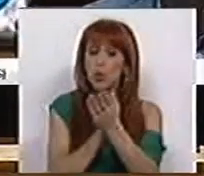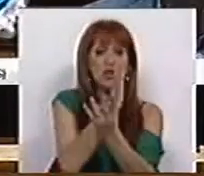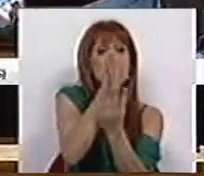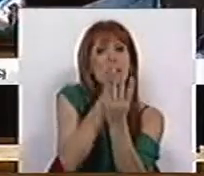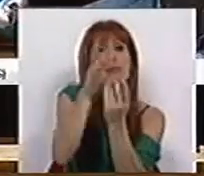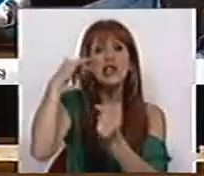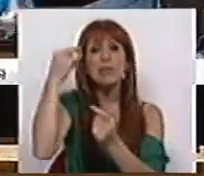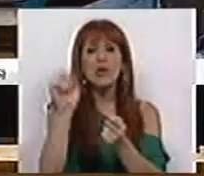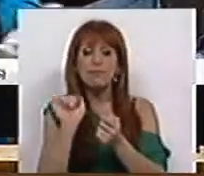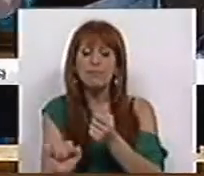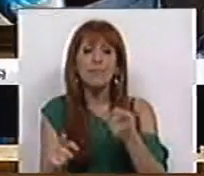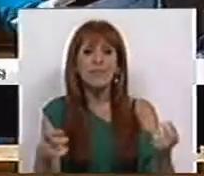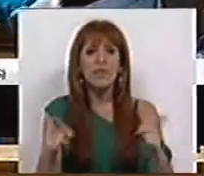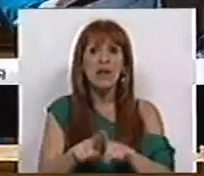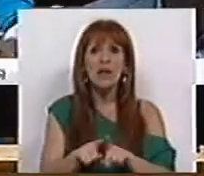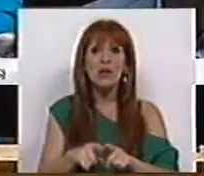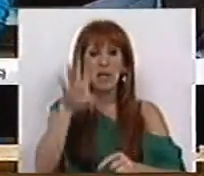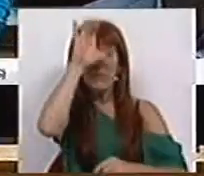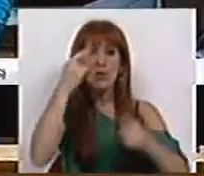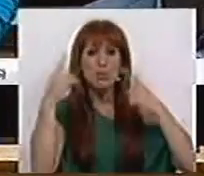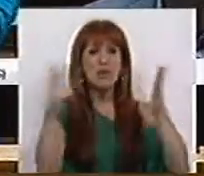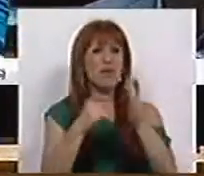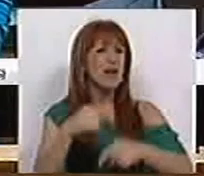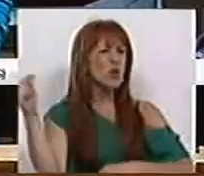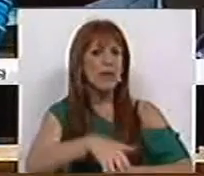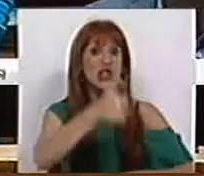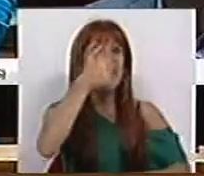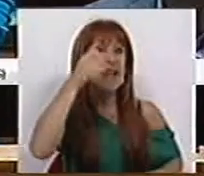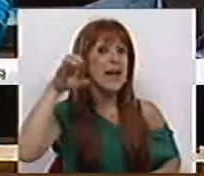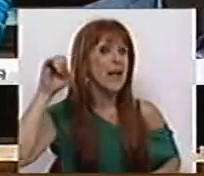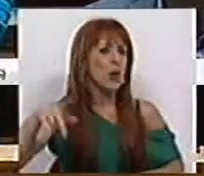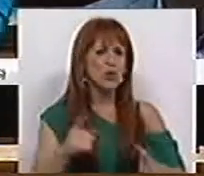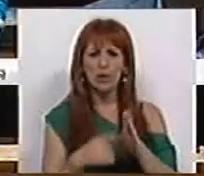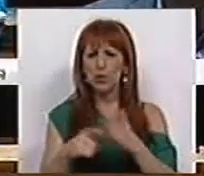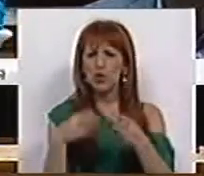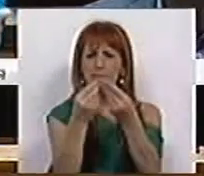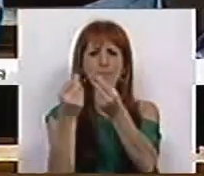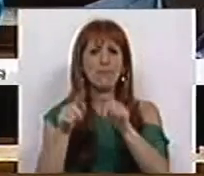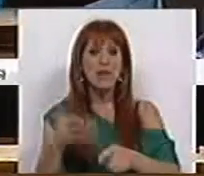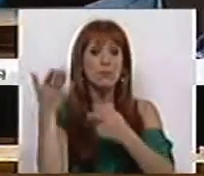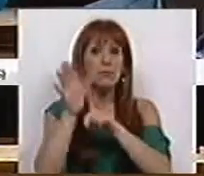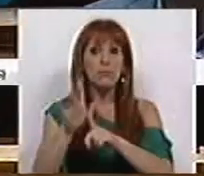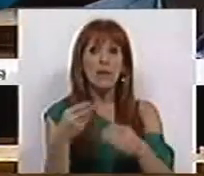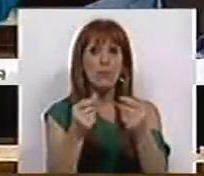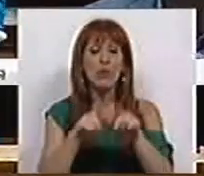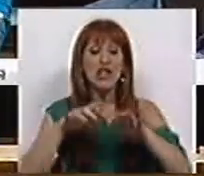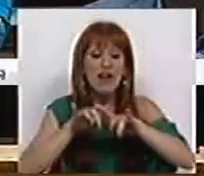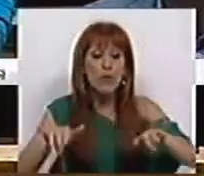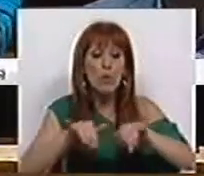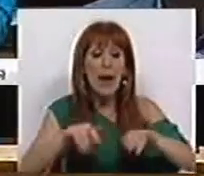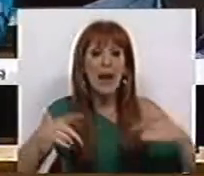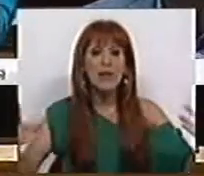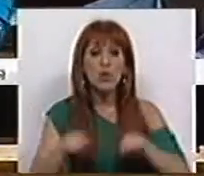suas Vertentes especialização será só para Ministério Público faltam pelo menos 500 faltam meios nomeadamente meios